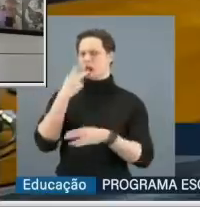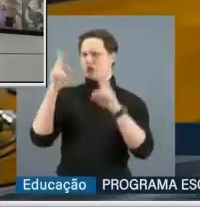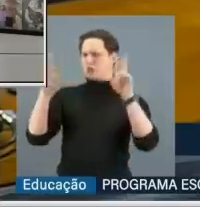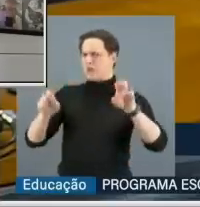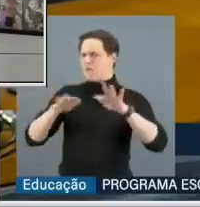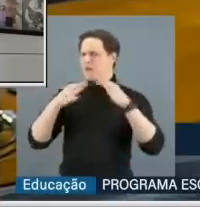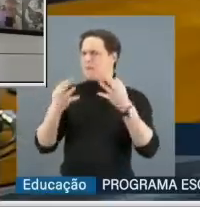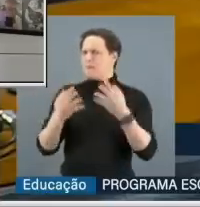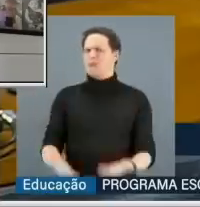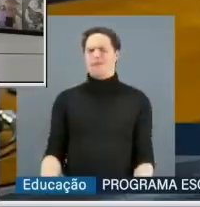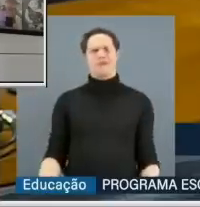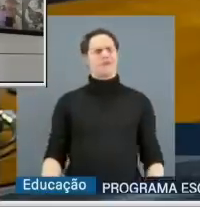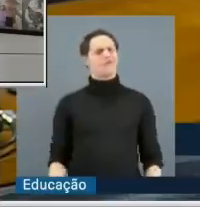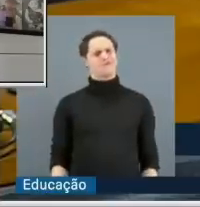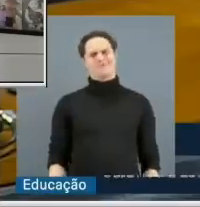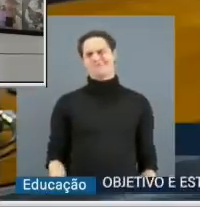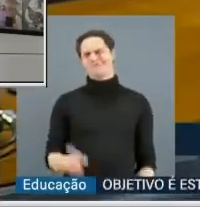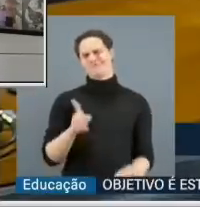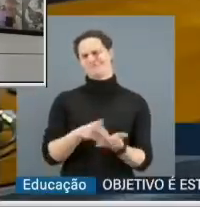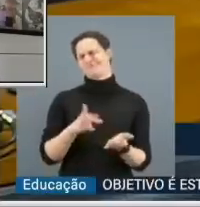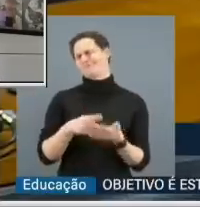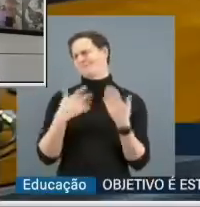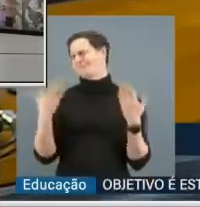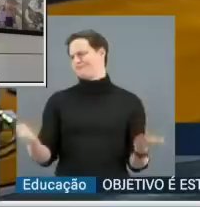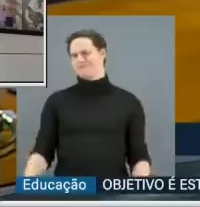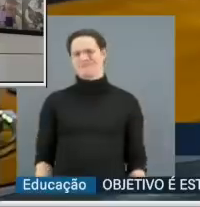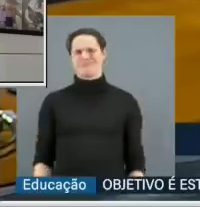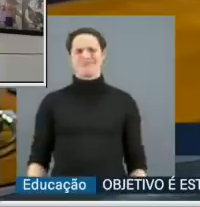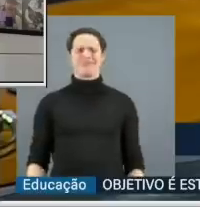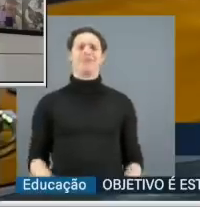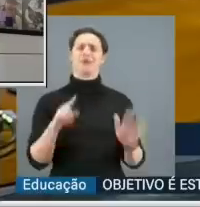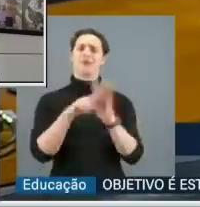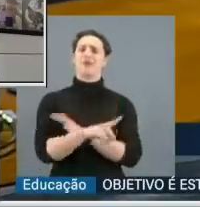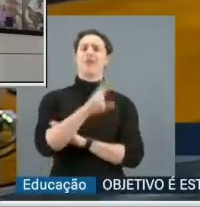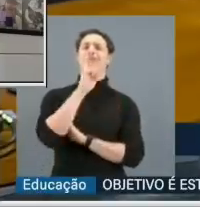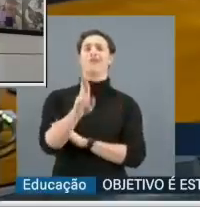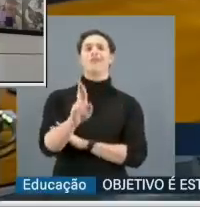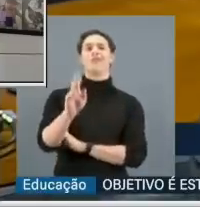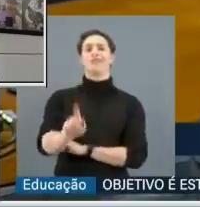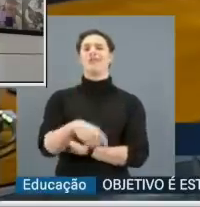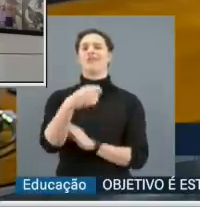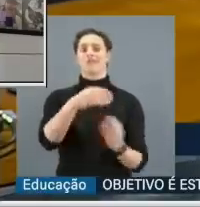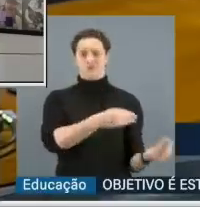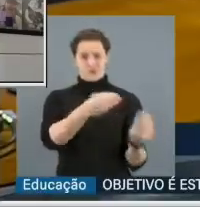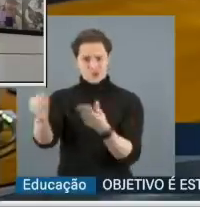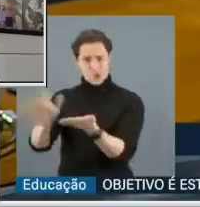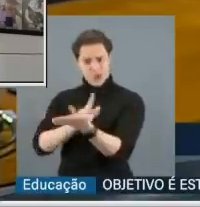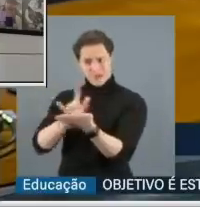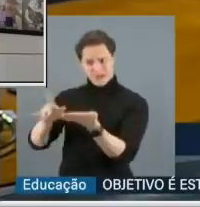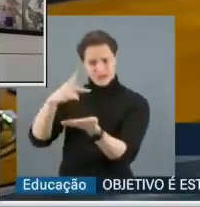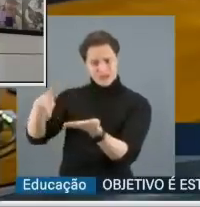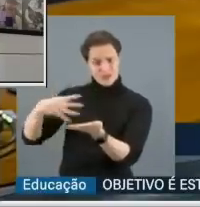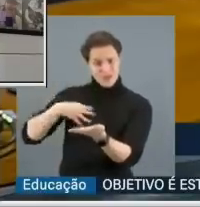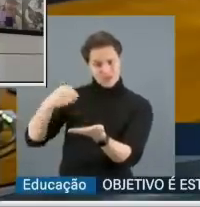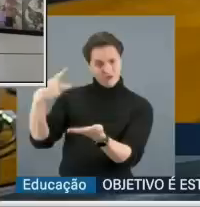explode. Ele grita dizendo ao seu acusador: você quer que eu diga a